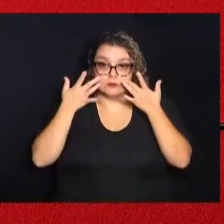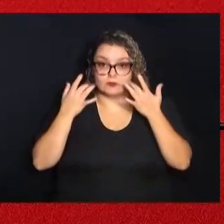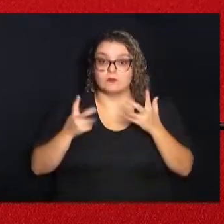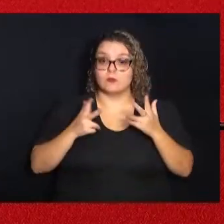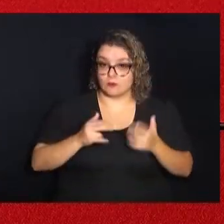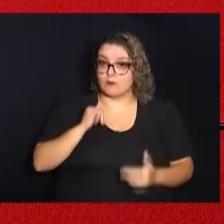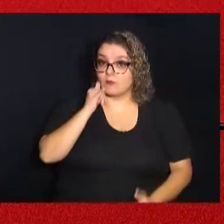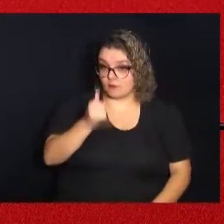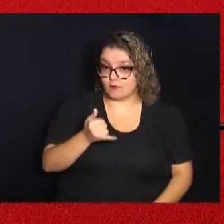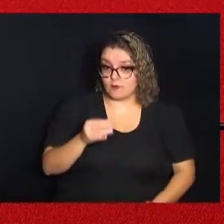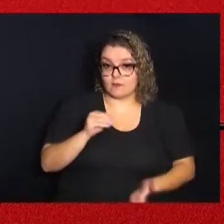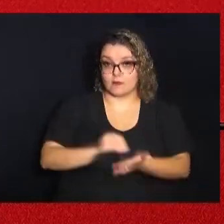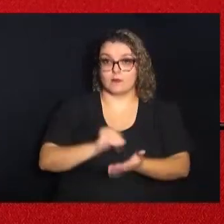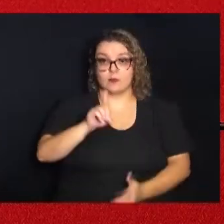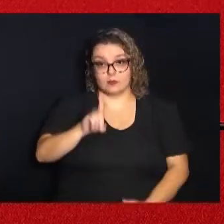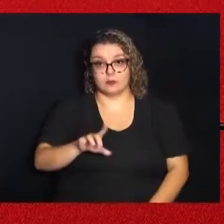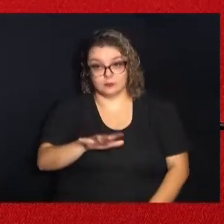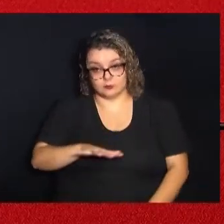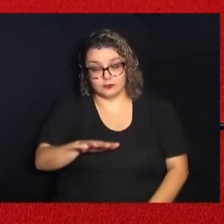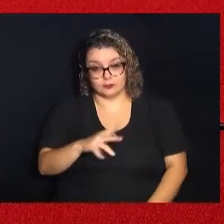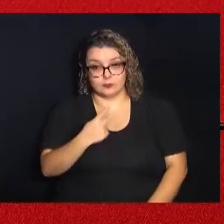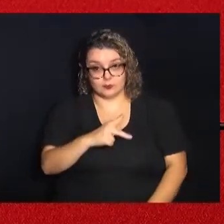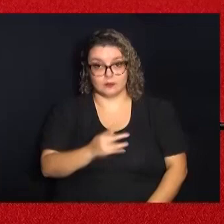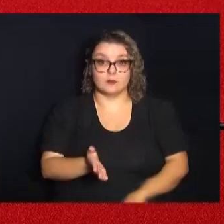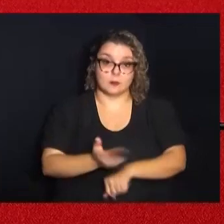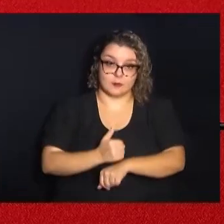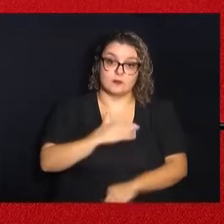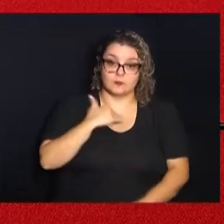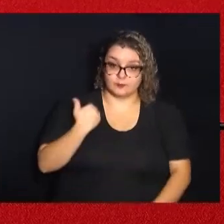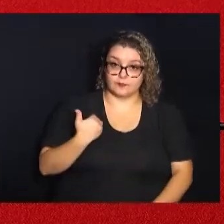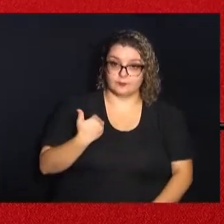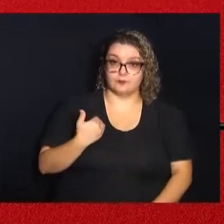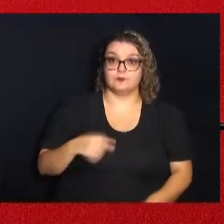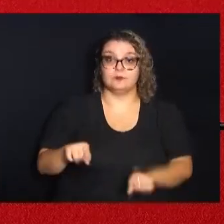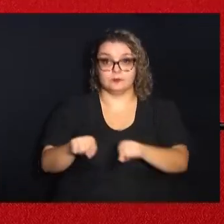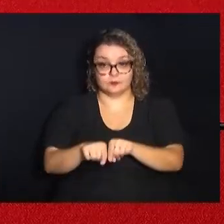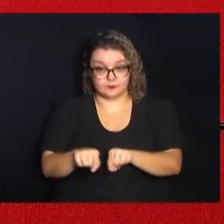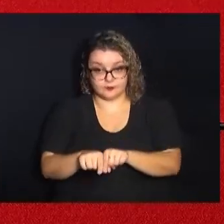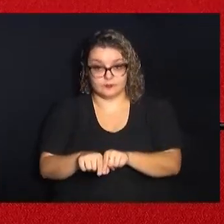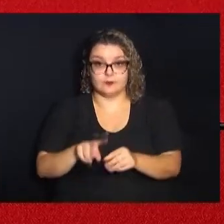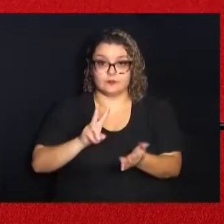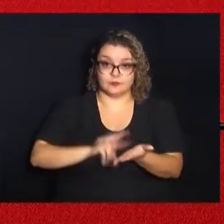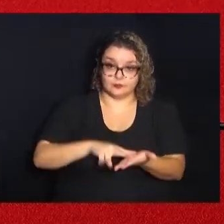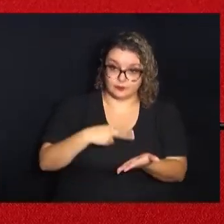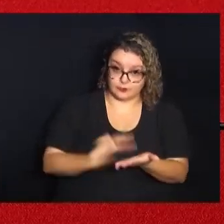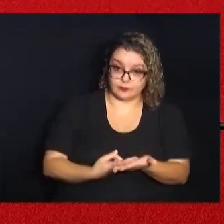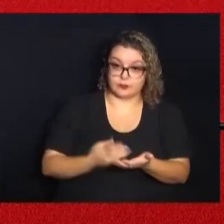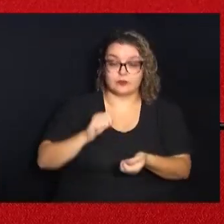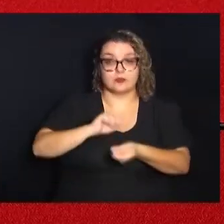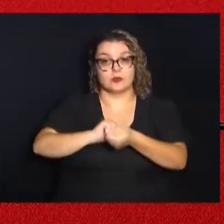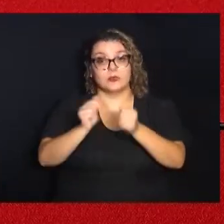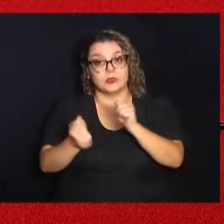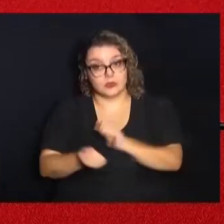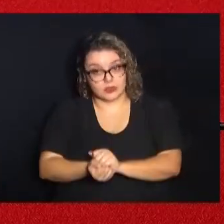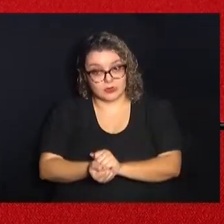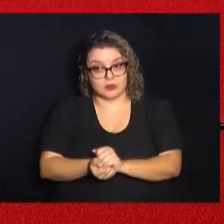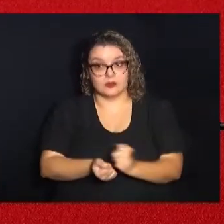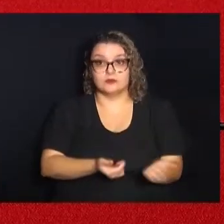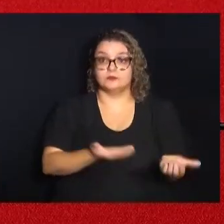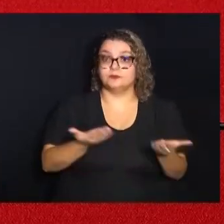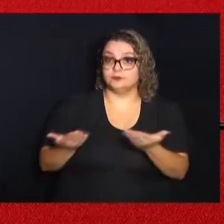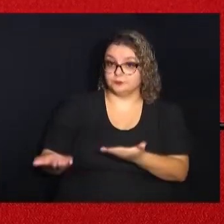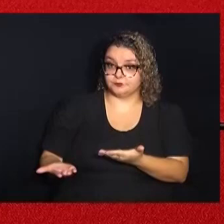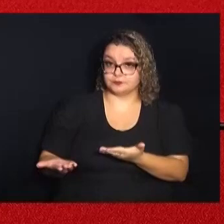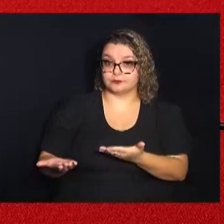que foi inclusive, como você disse, a última direção dele antes dele falecer, mas ele também traduziu e adaptou o